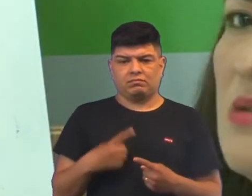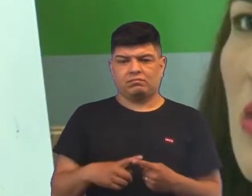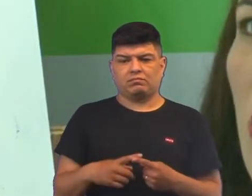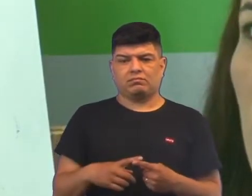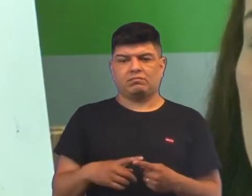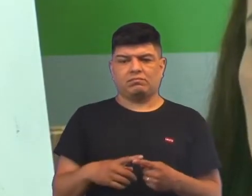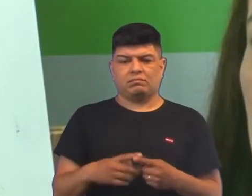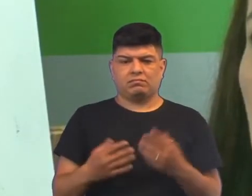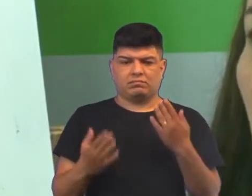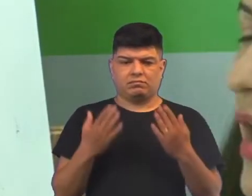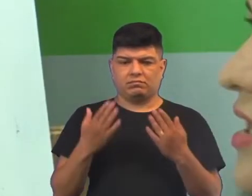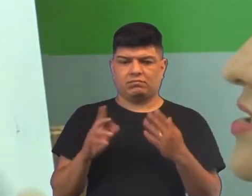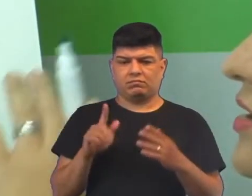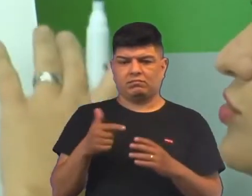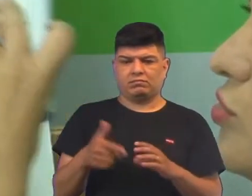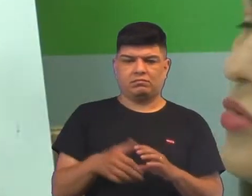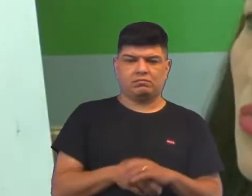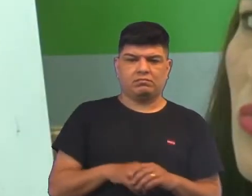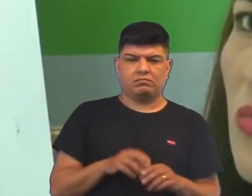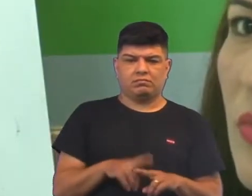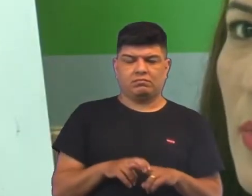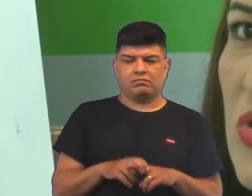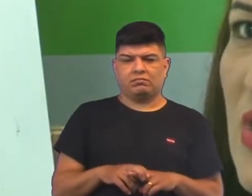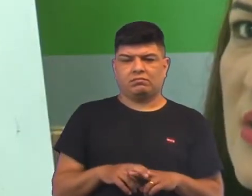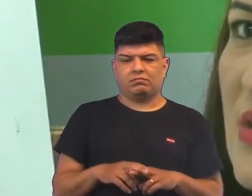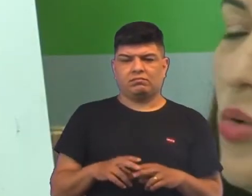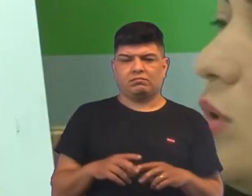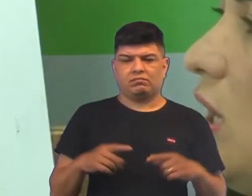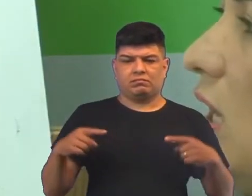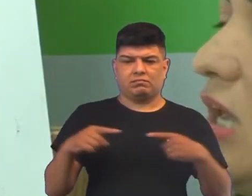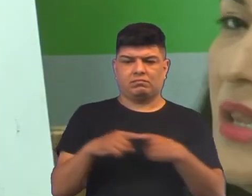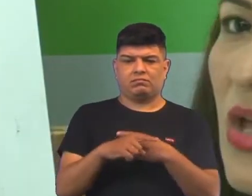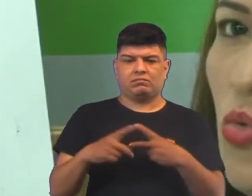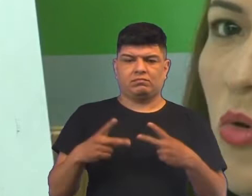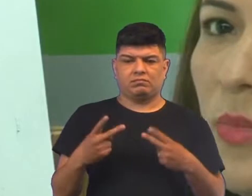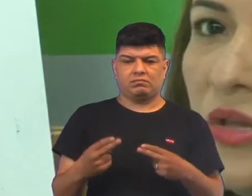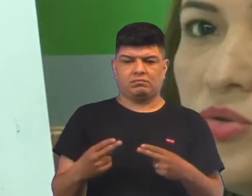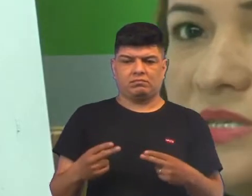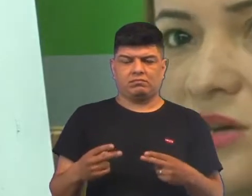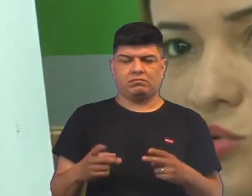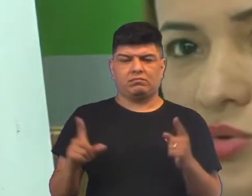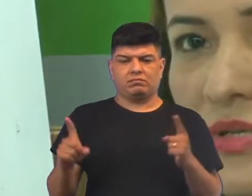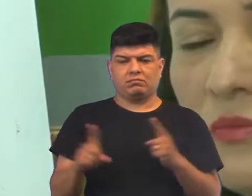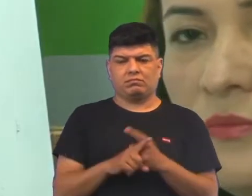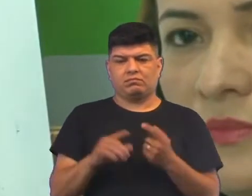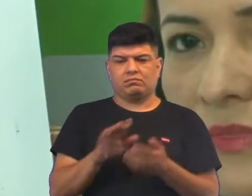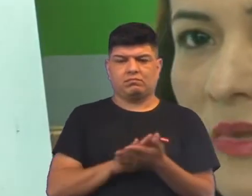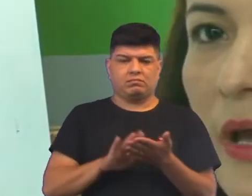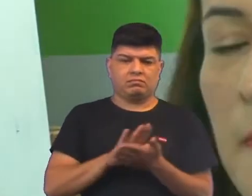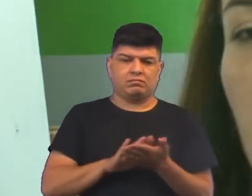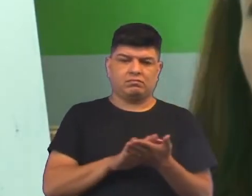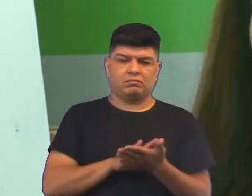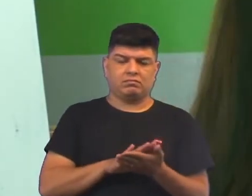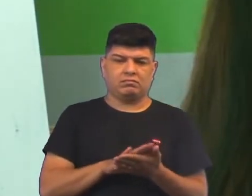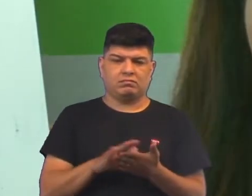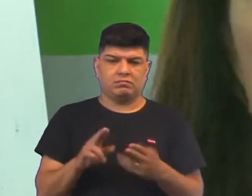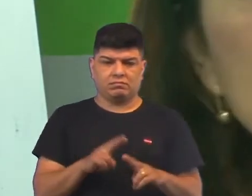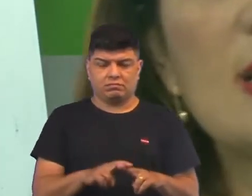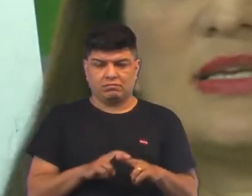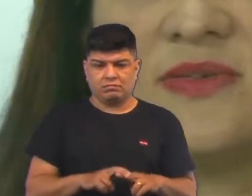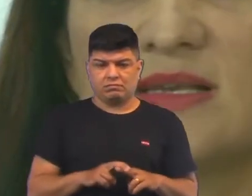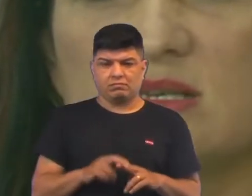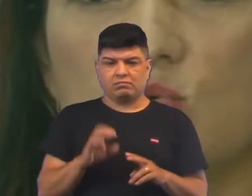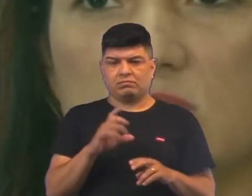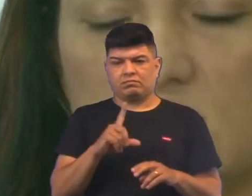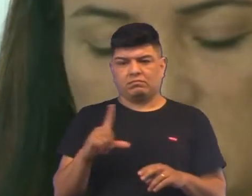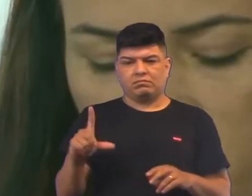com esse. Ou seja, elas andam na mesma direção e em nenhum momento se cruzam, tá? E aí eu faço